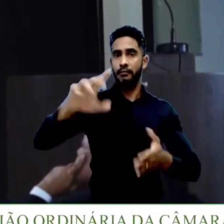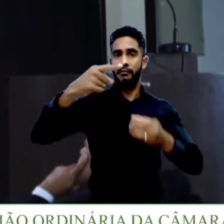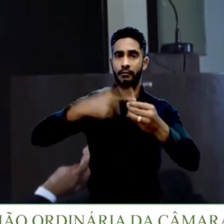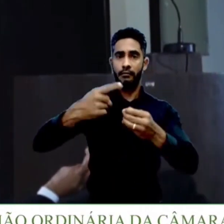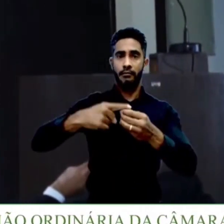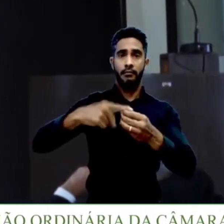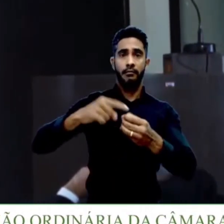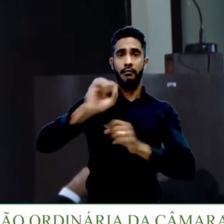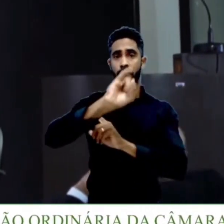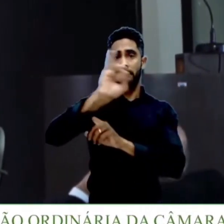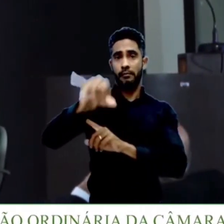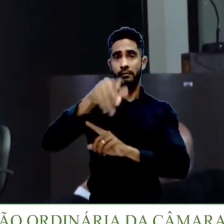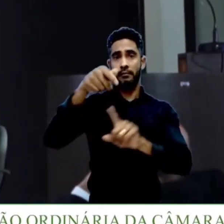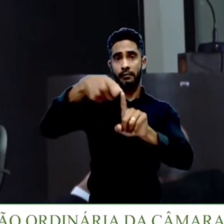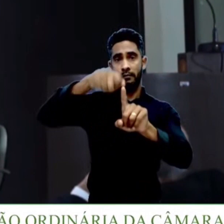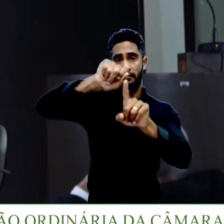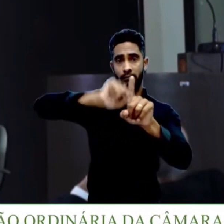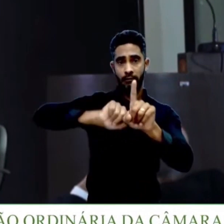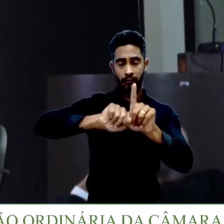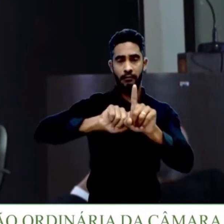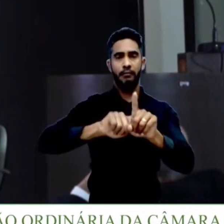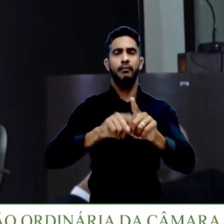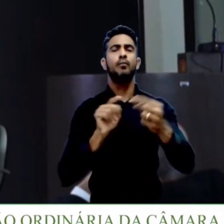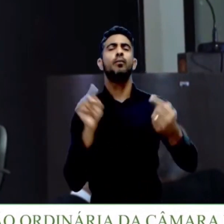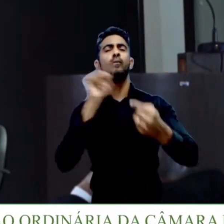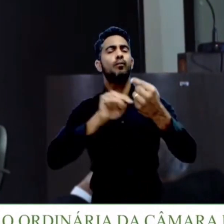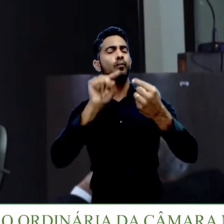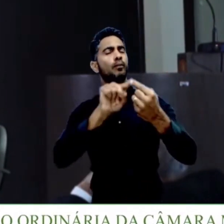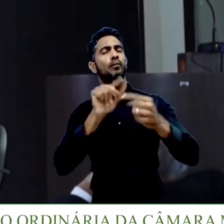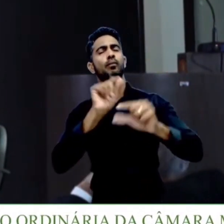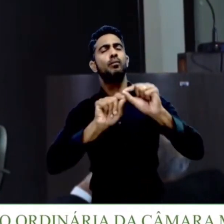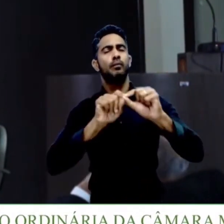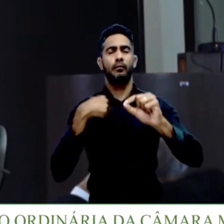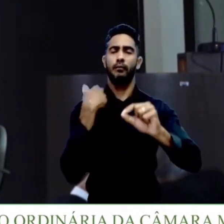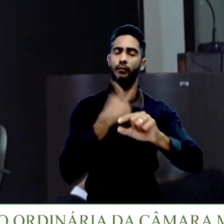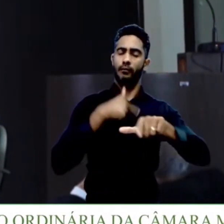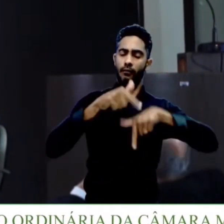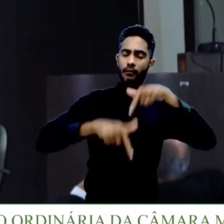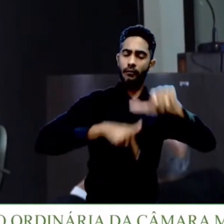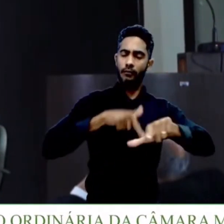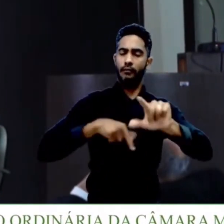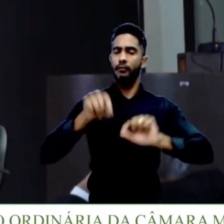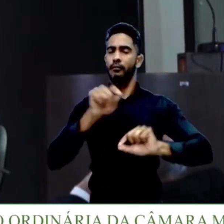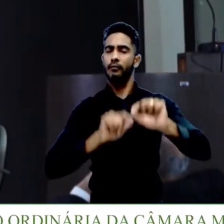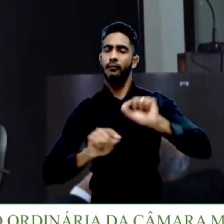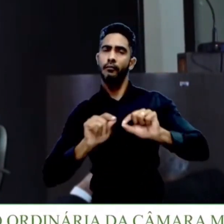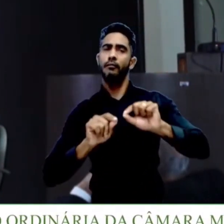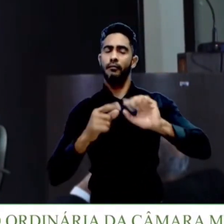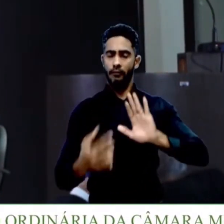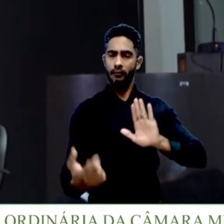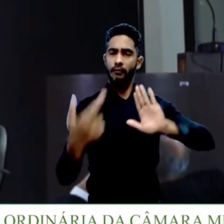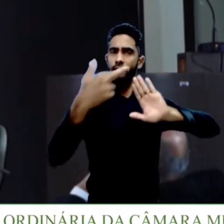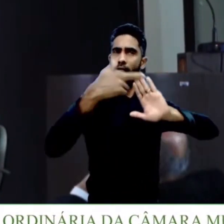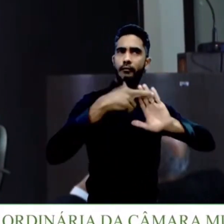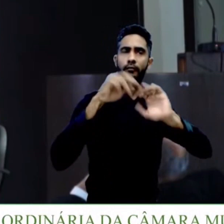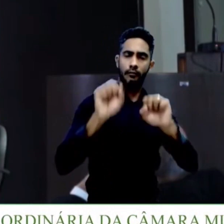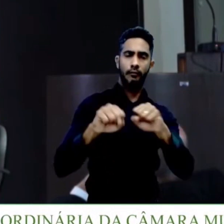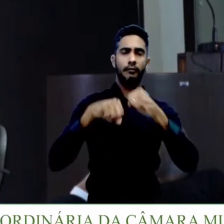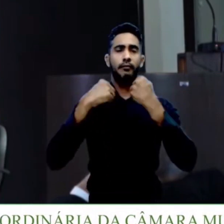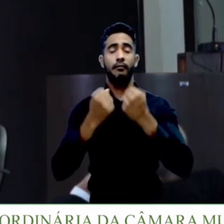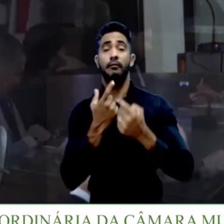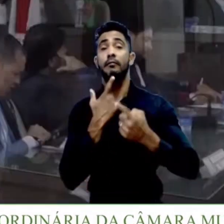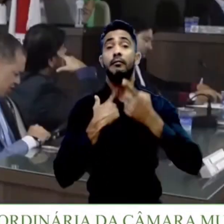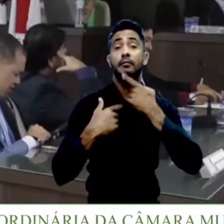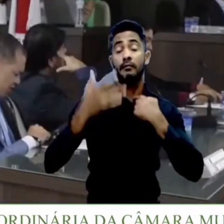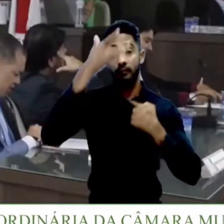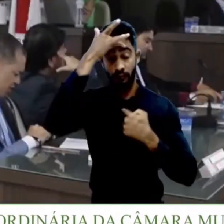Jaíba. Nossos objetivos, nós trabalhamos hoje a fim de congregar, representar e defender os interesses